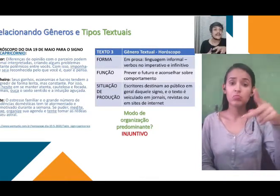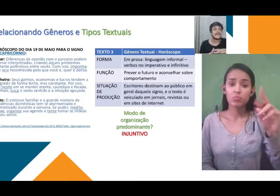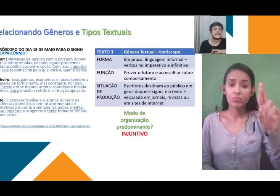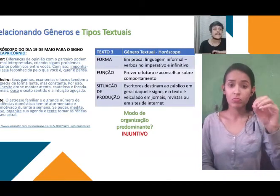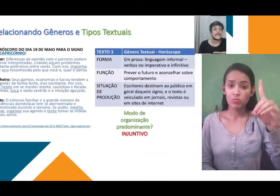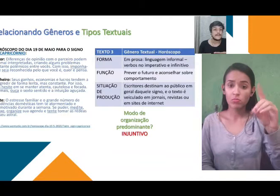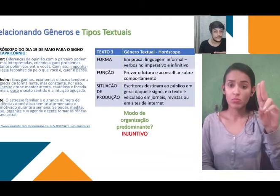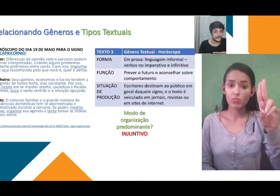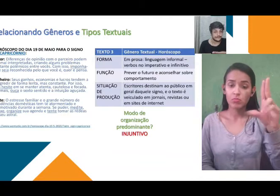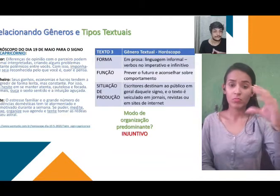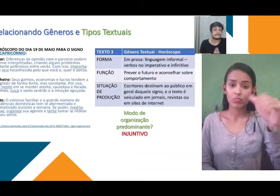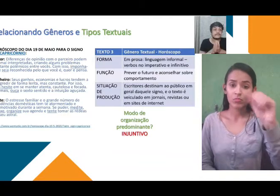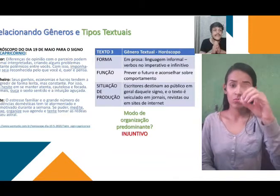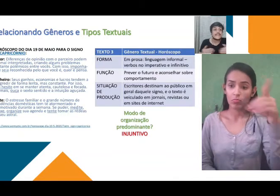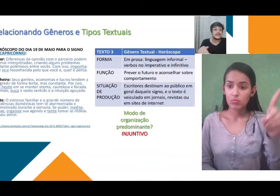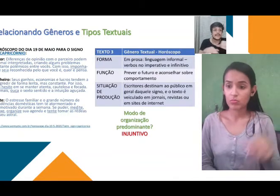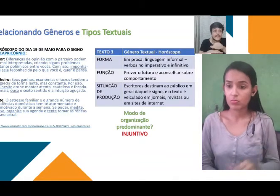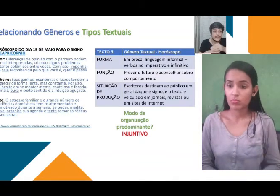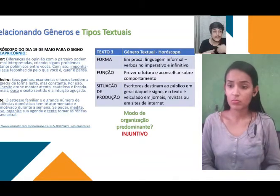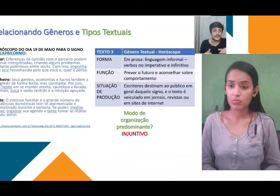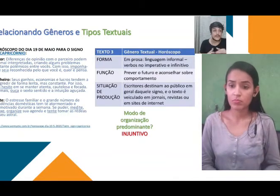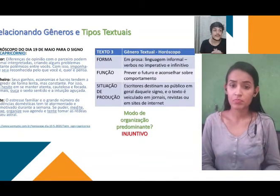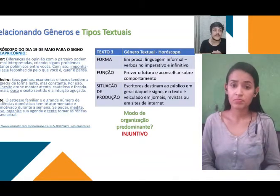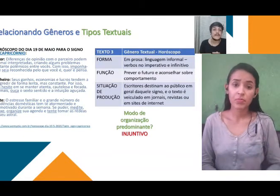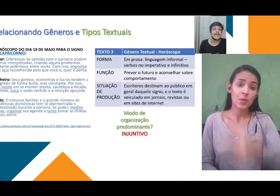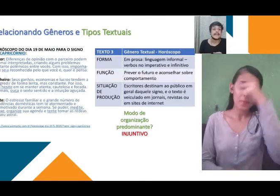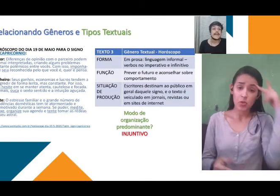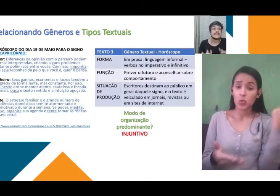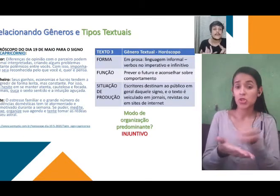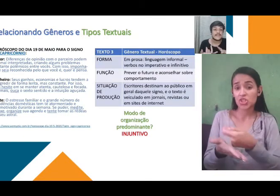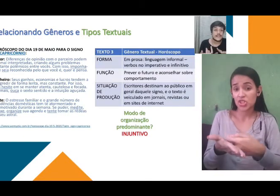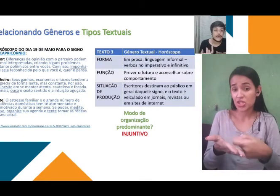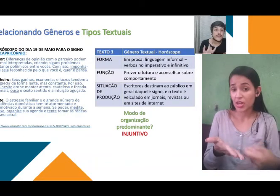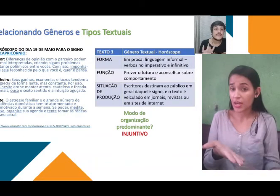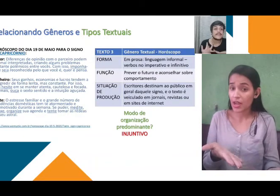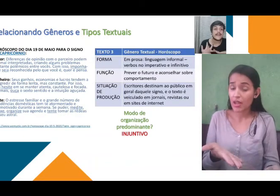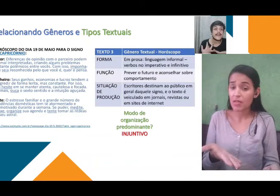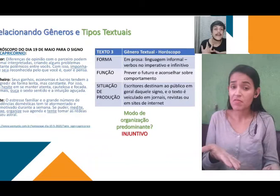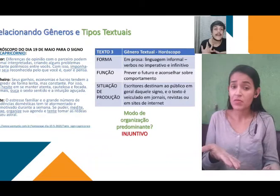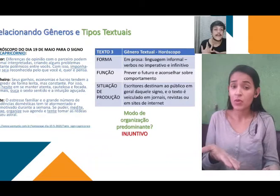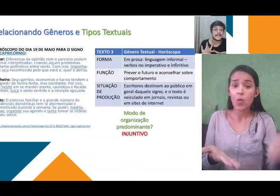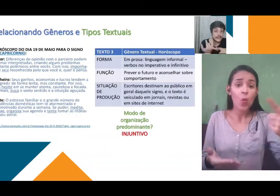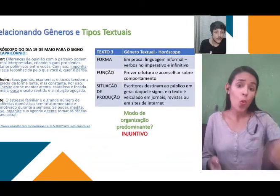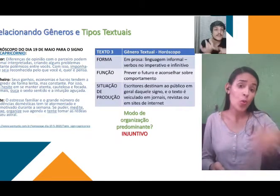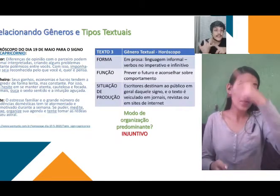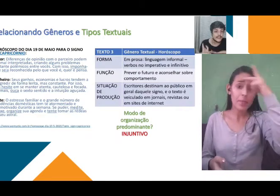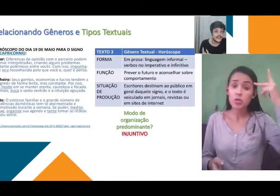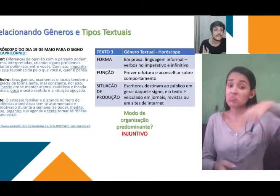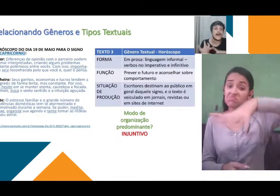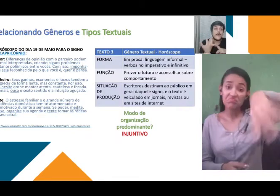aí, ele prevê também o futuro. E a situação de produção, né, são escritores,